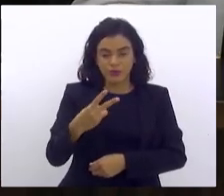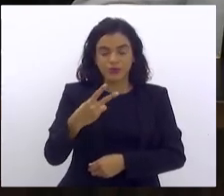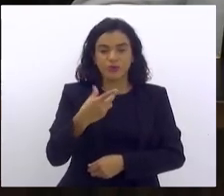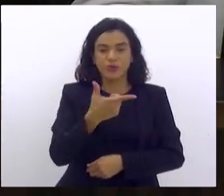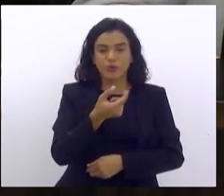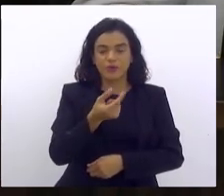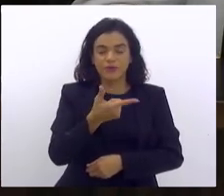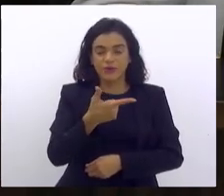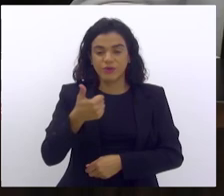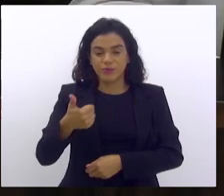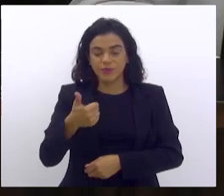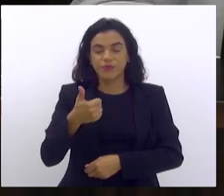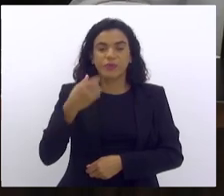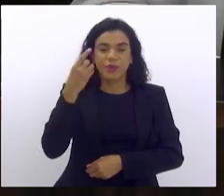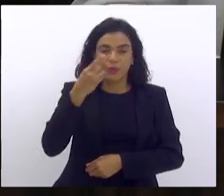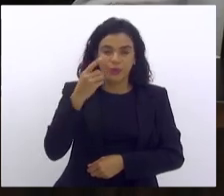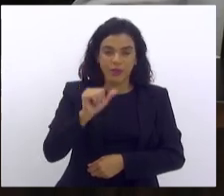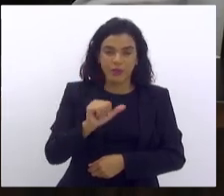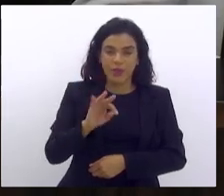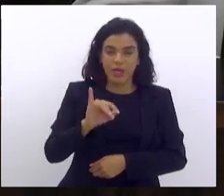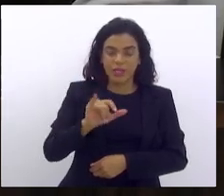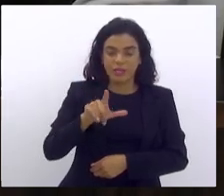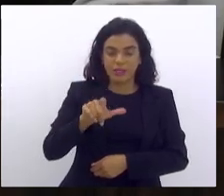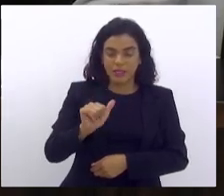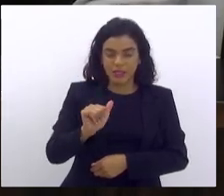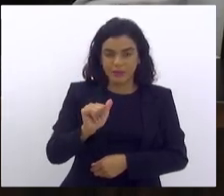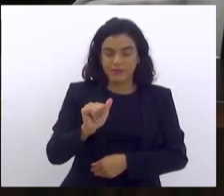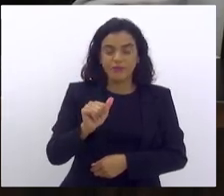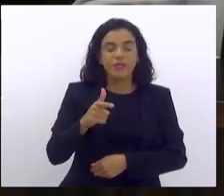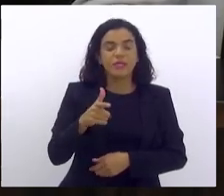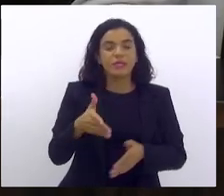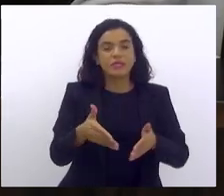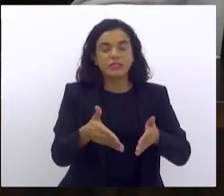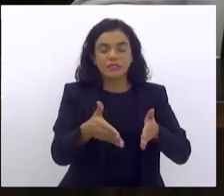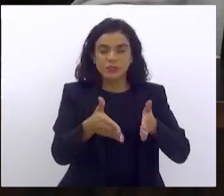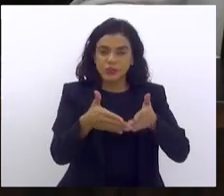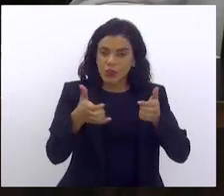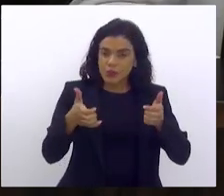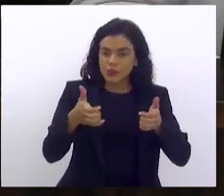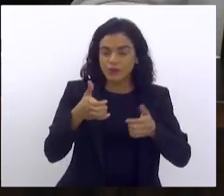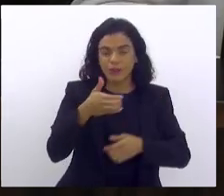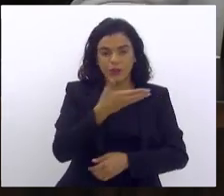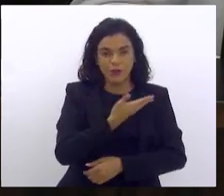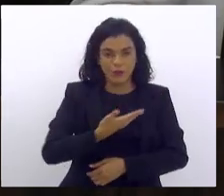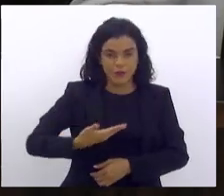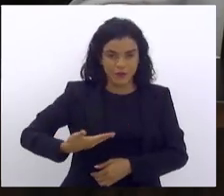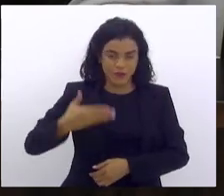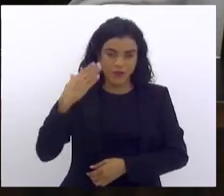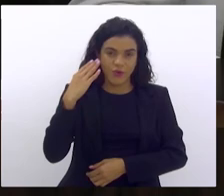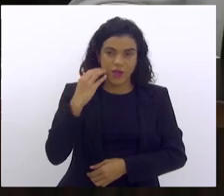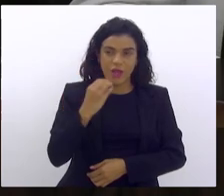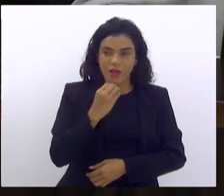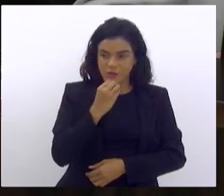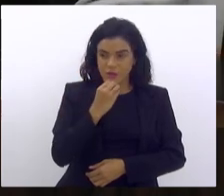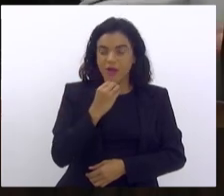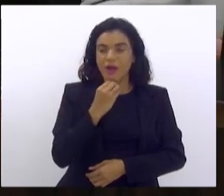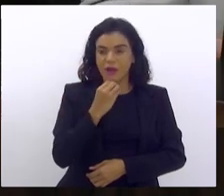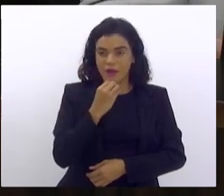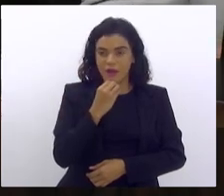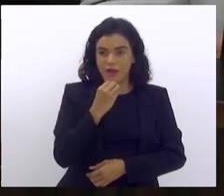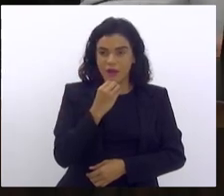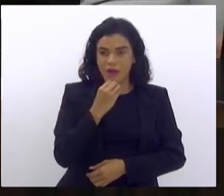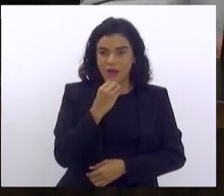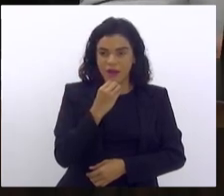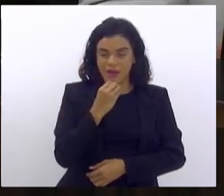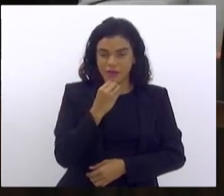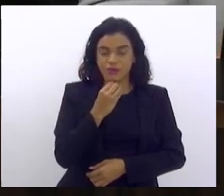532/2021, de autoria do deputado Átila Nunes, que solicito ao excelentíssimo senhor governador Cláudio